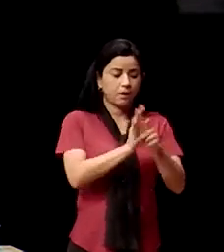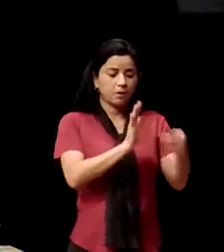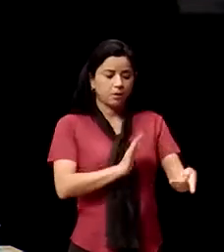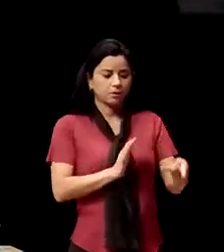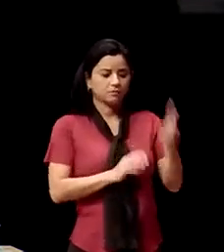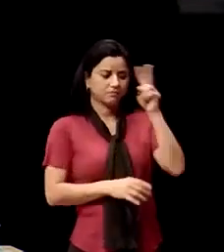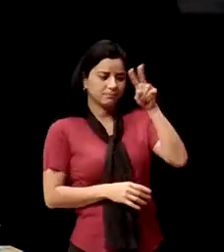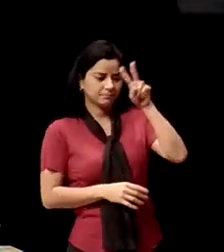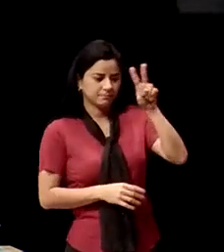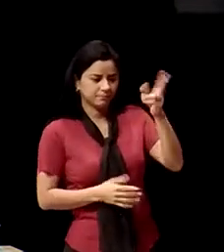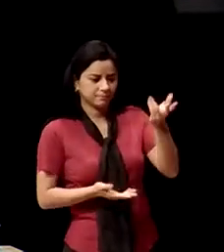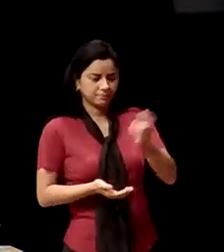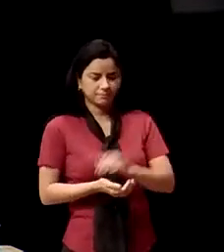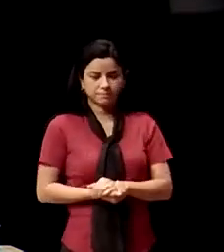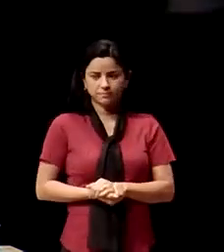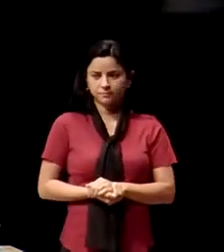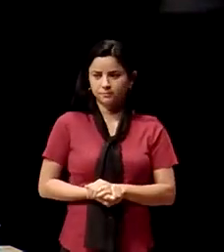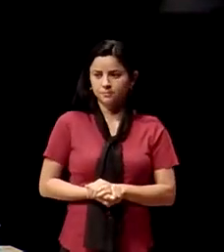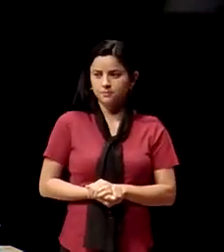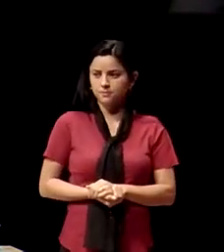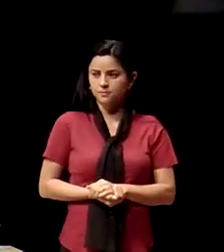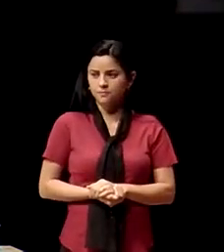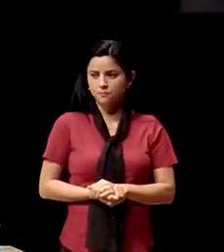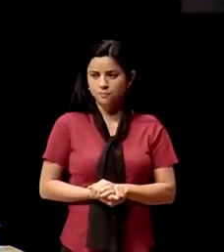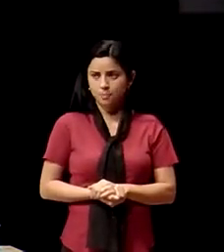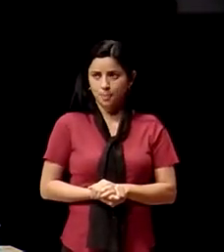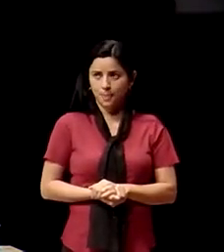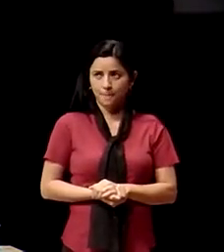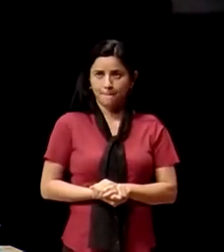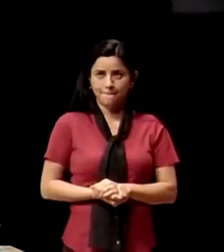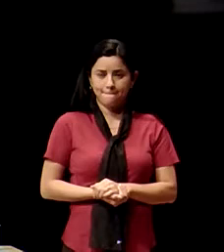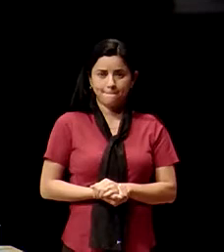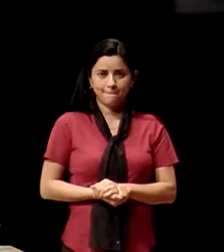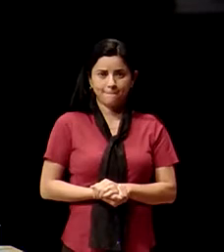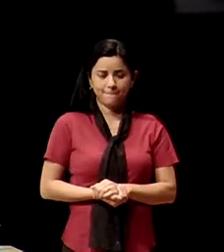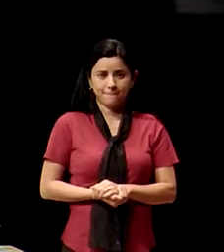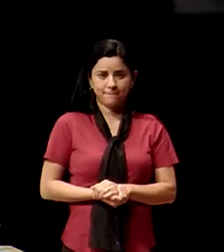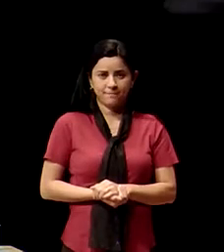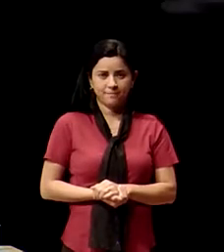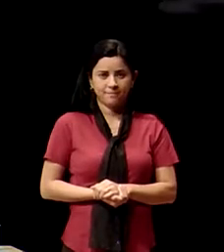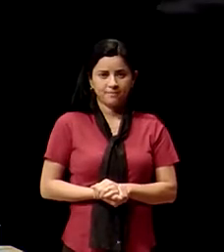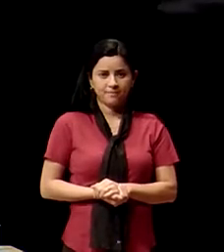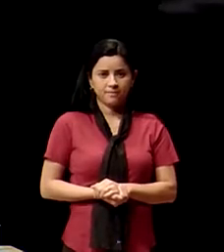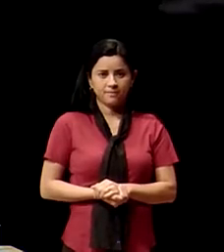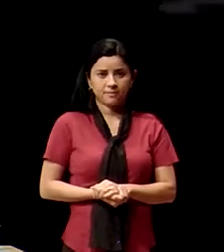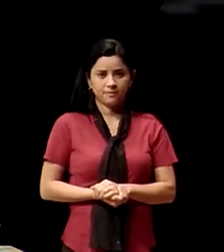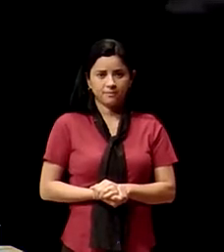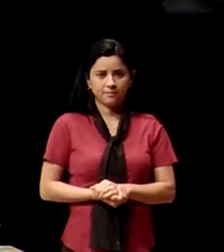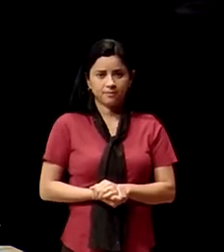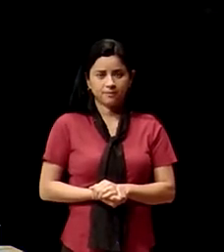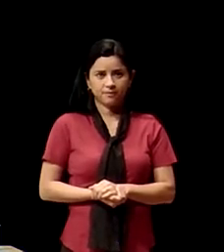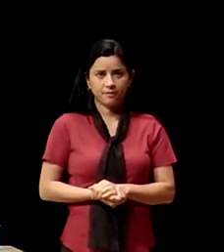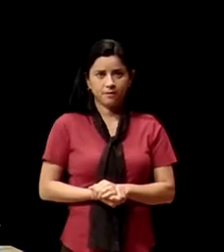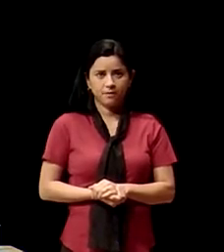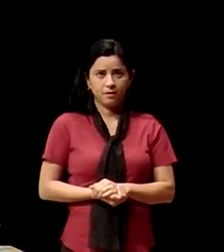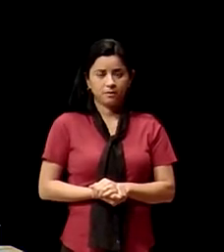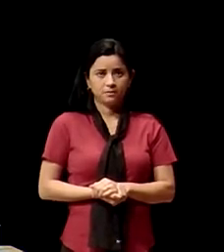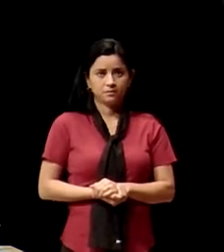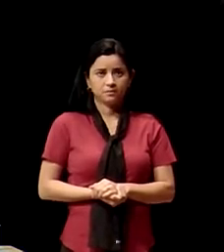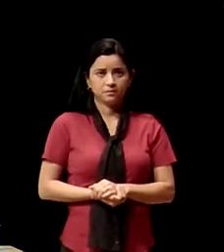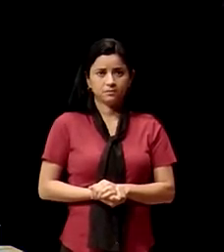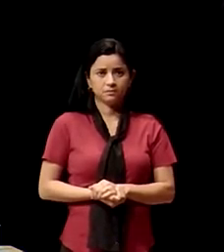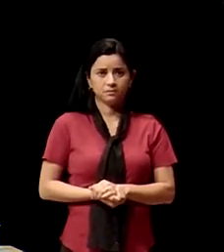própria história. It is a task of research to clear the nature of